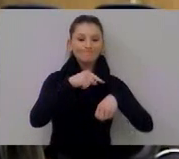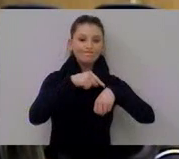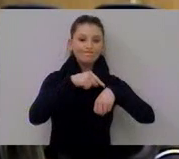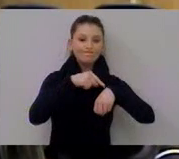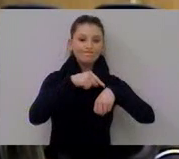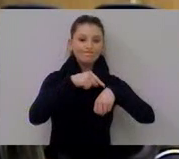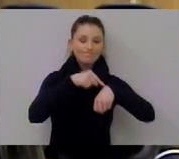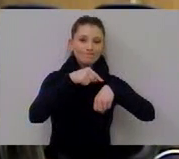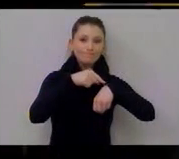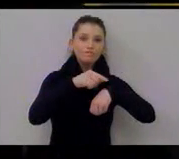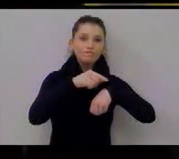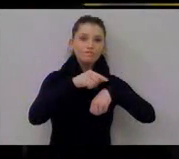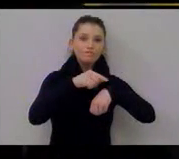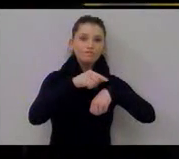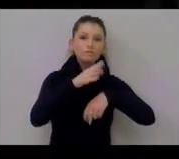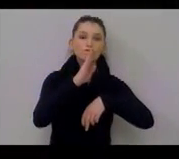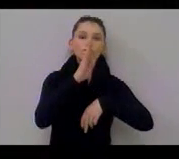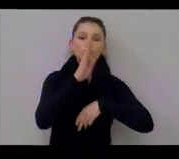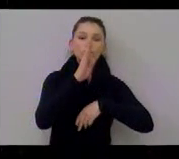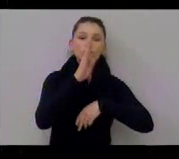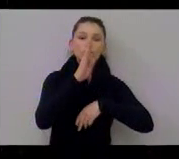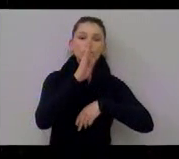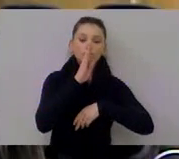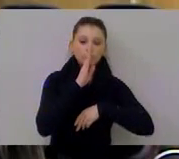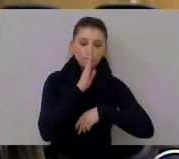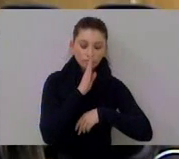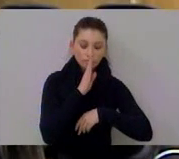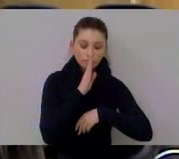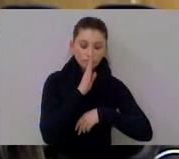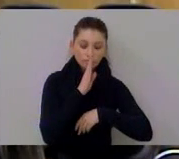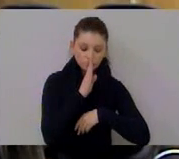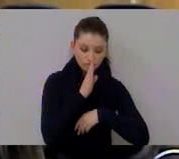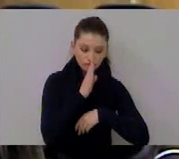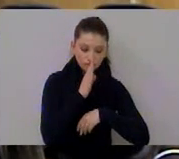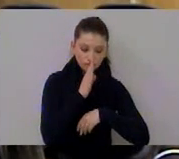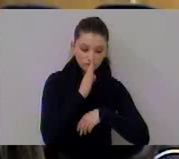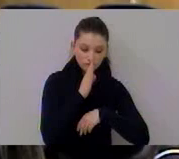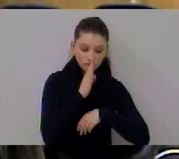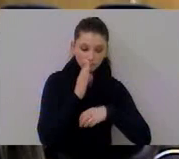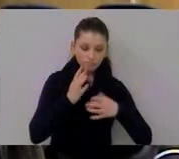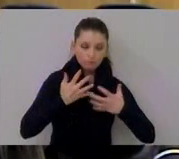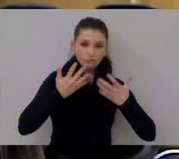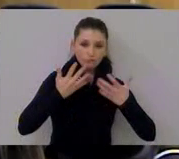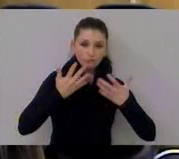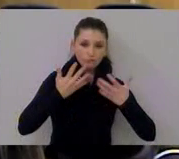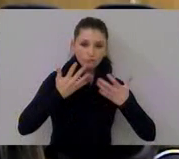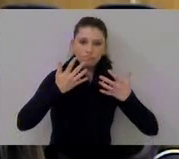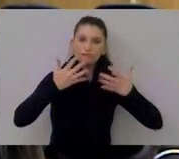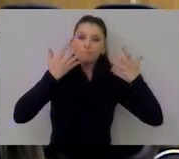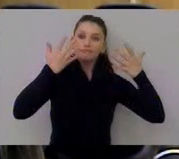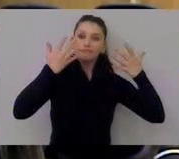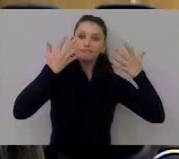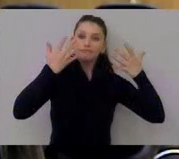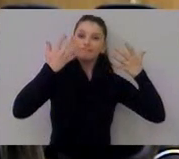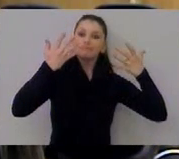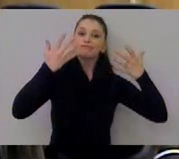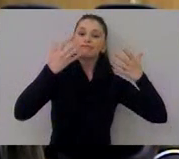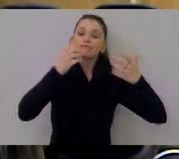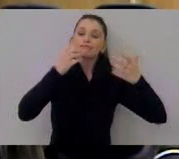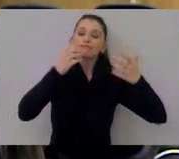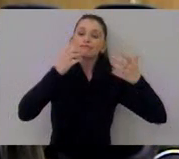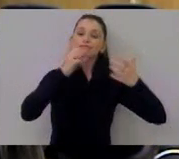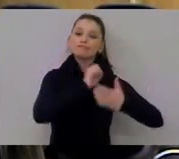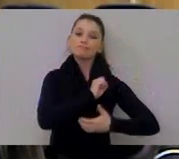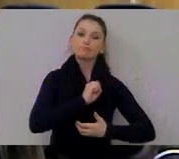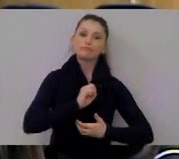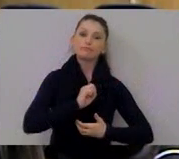em homenagem ao grande líder Luiz Henrique da Silveira, que